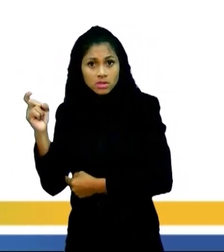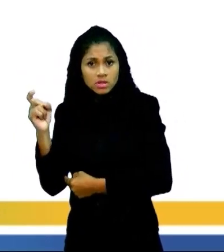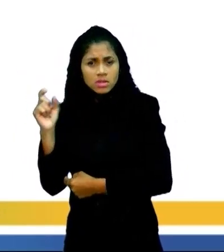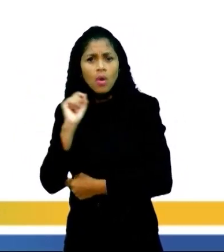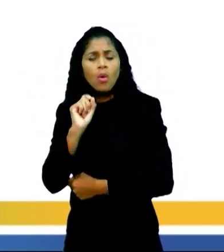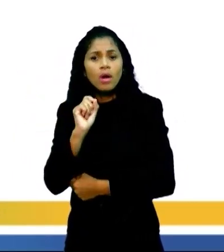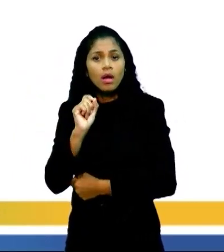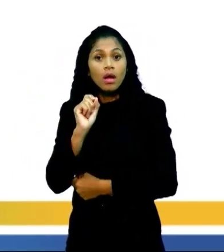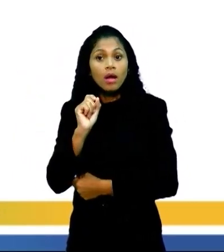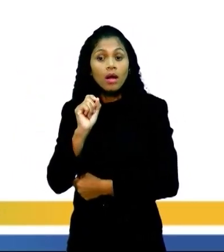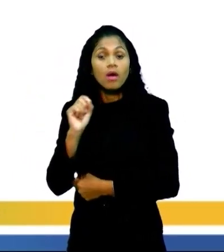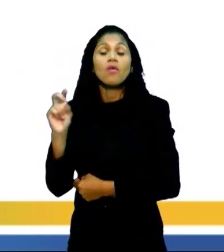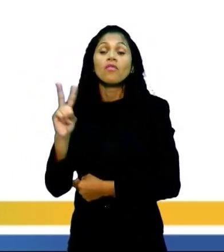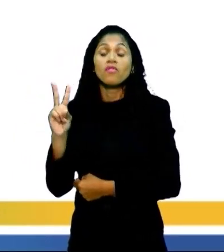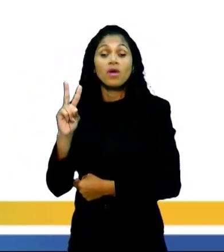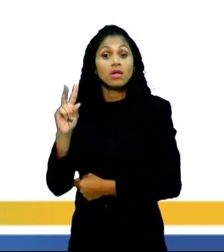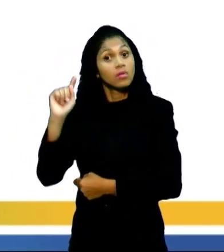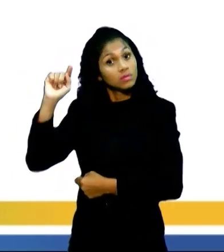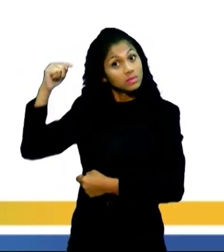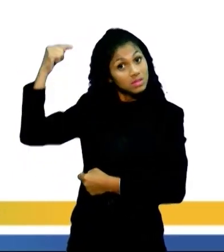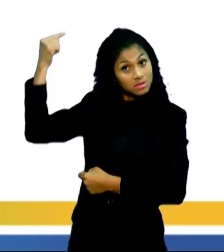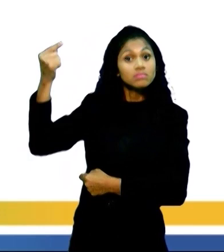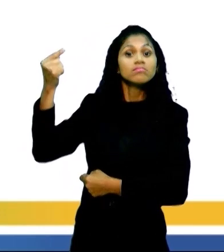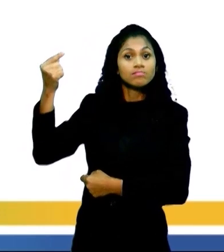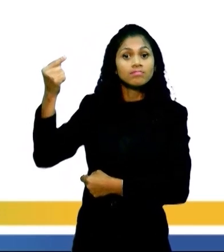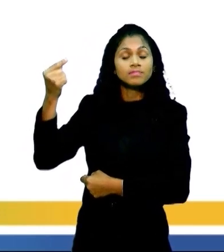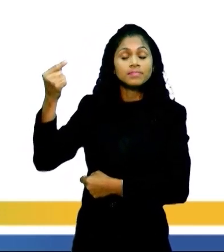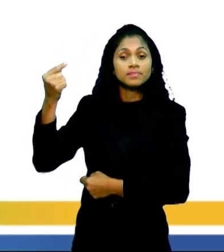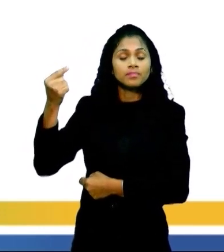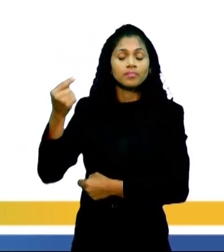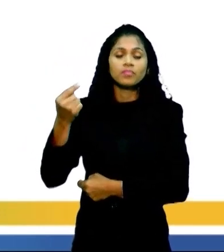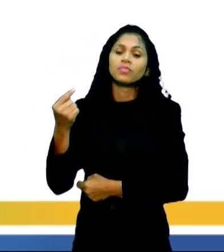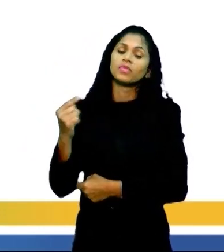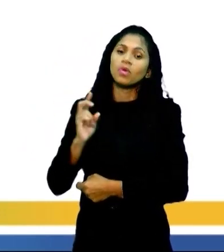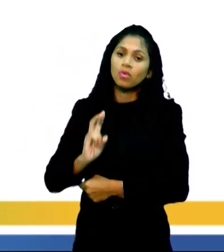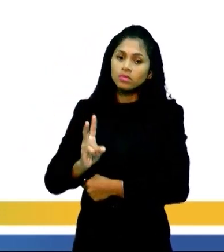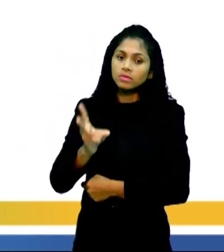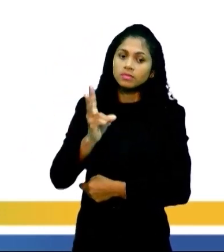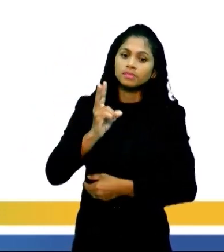cima. Tudo bem? Então vamos lá, continuando.